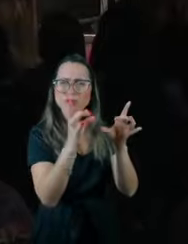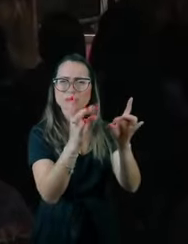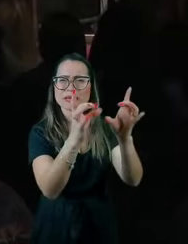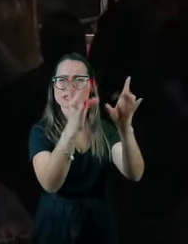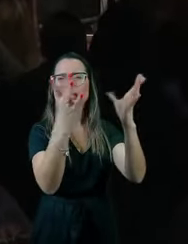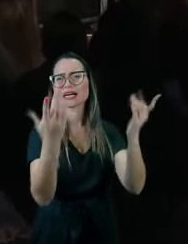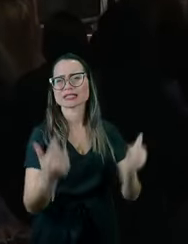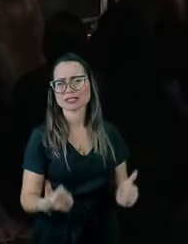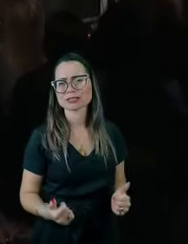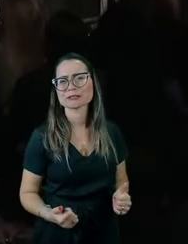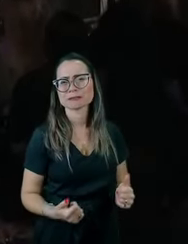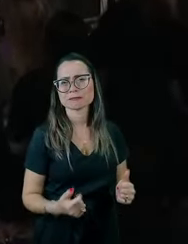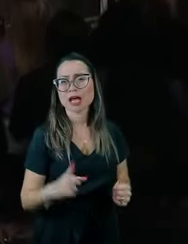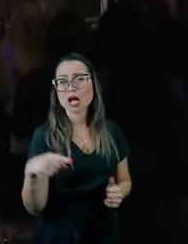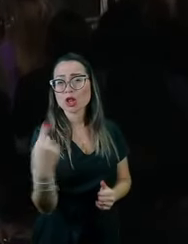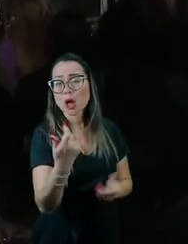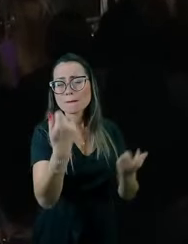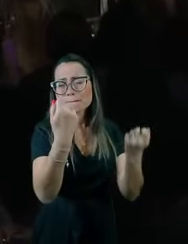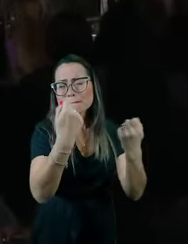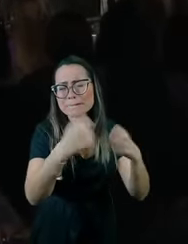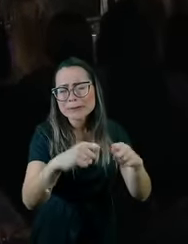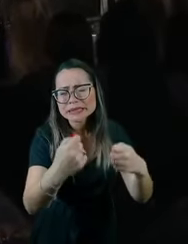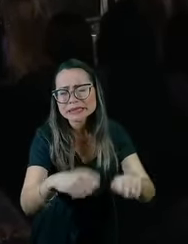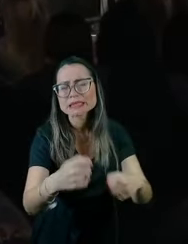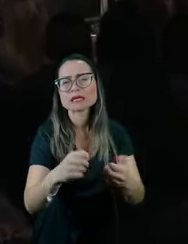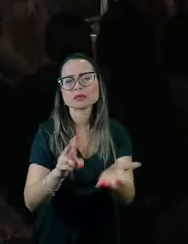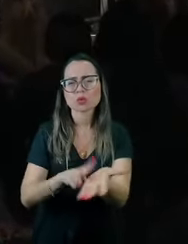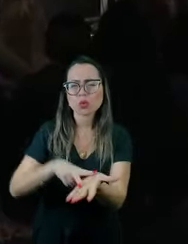Brasil. Pessoas dobradas.